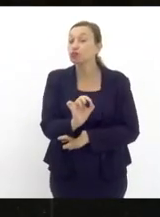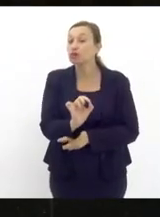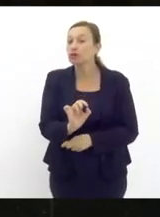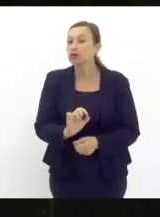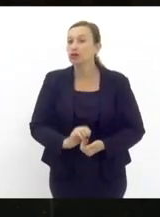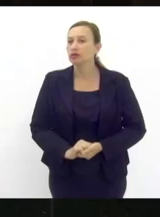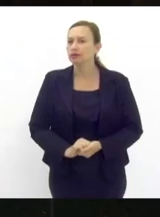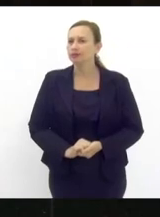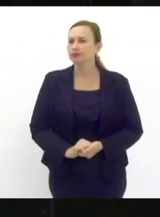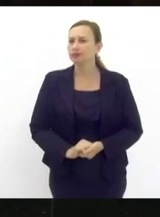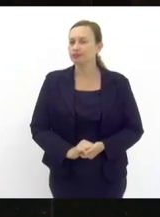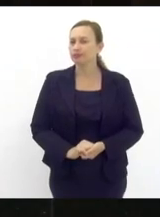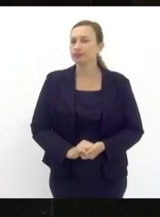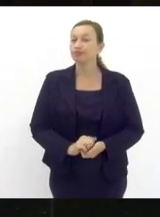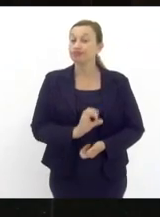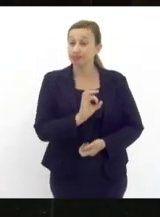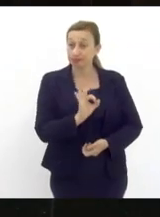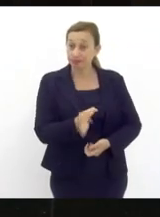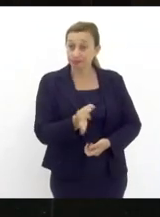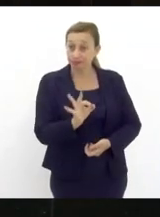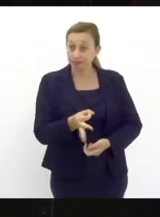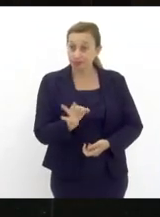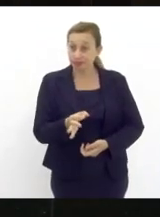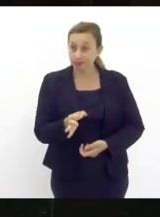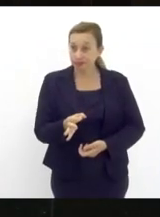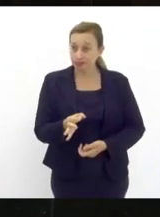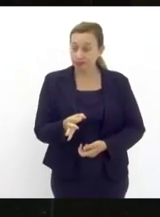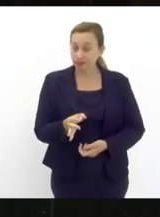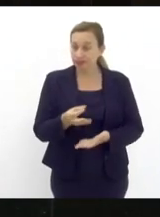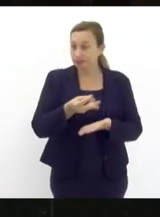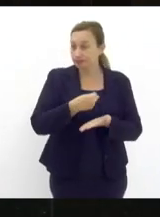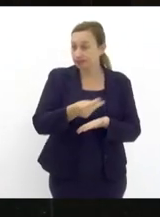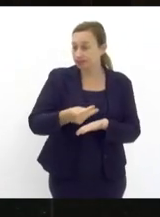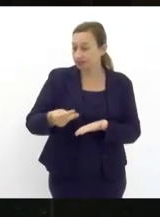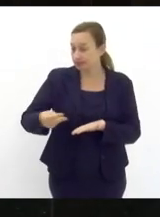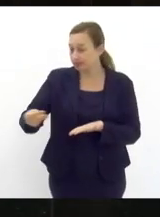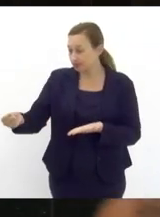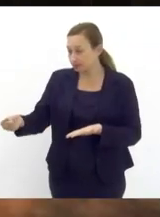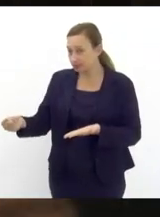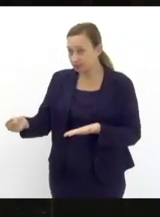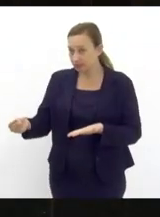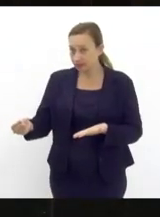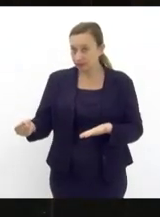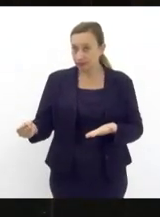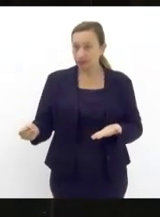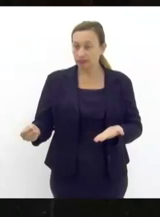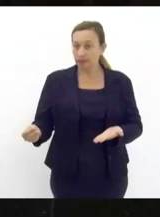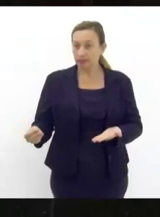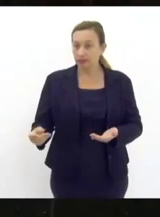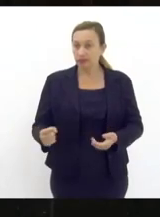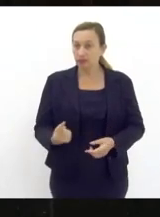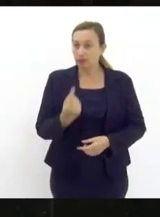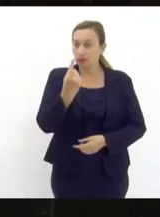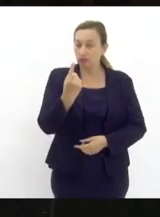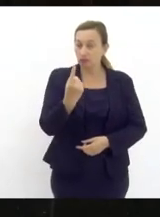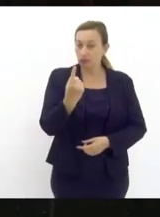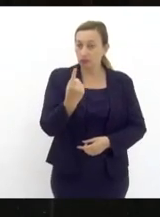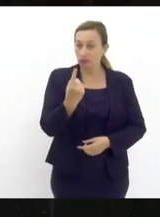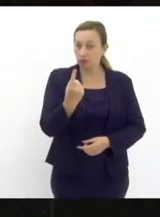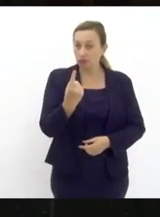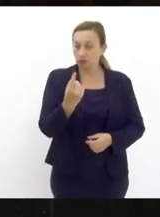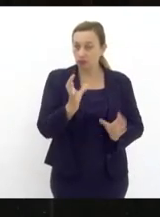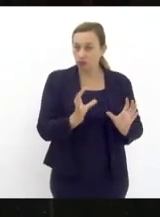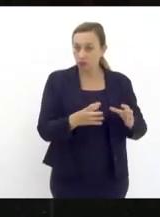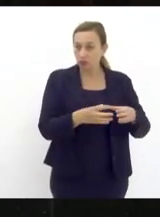está existindo de fato uma alta distribuição para um nicho de consumidores